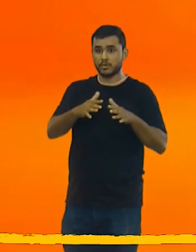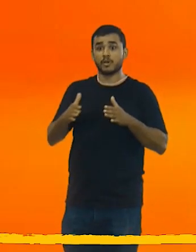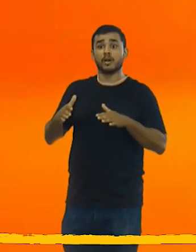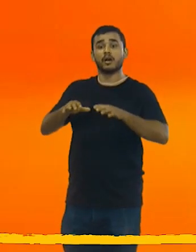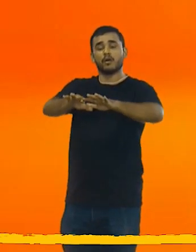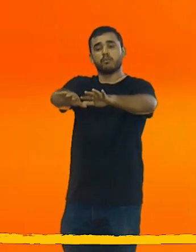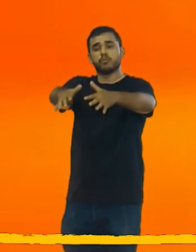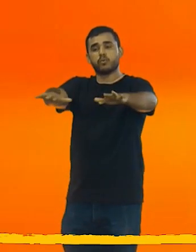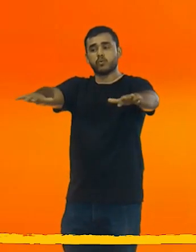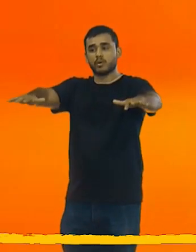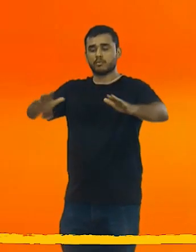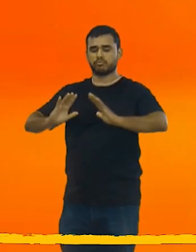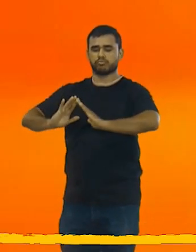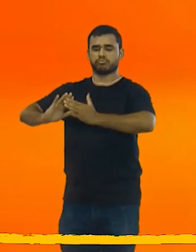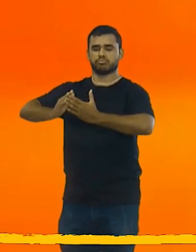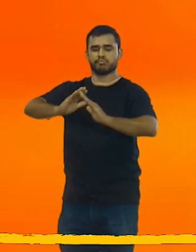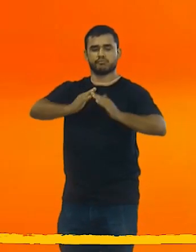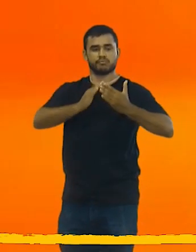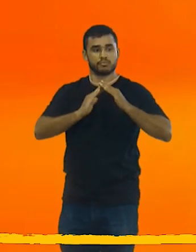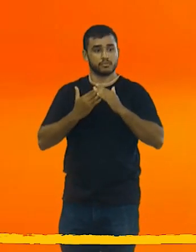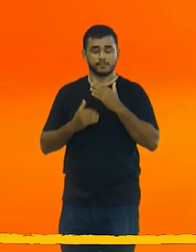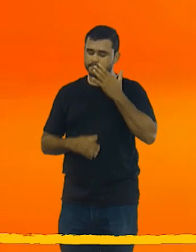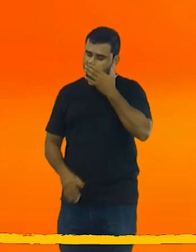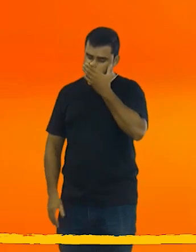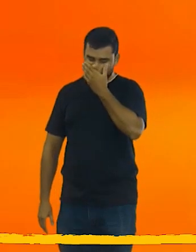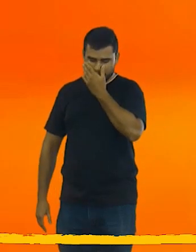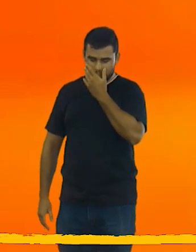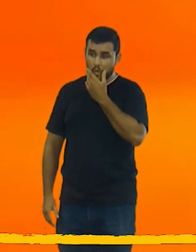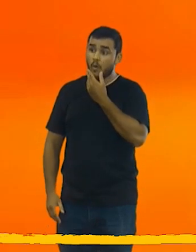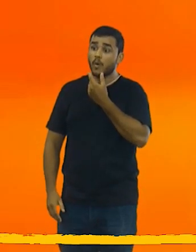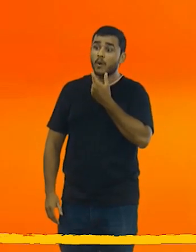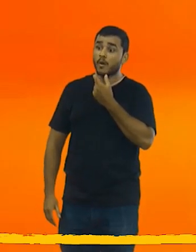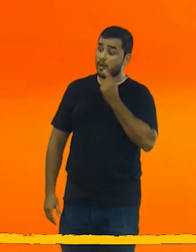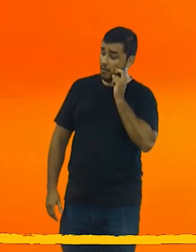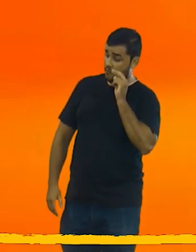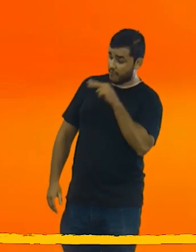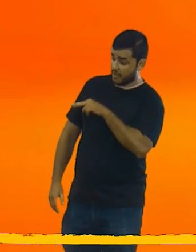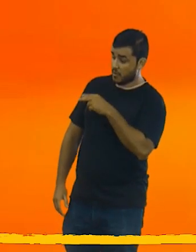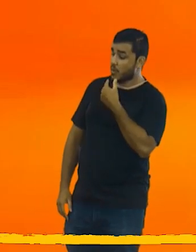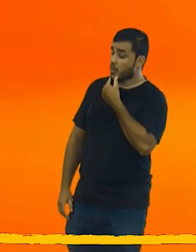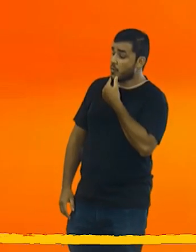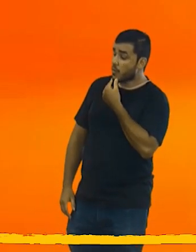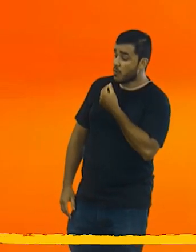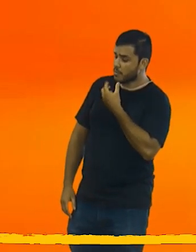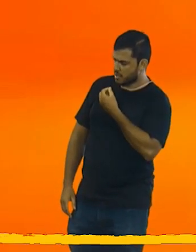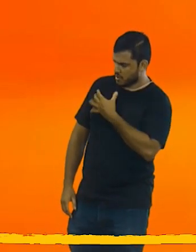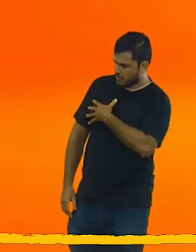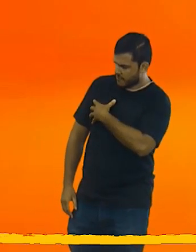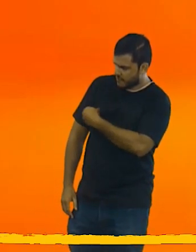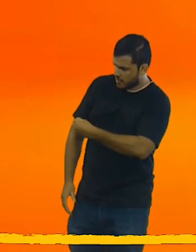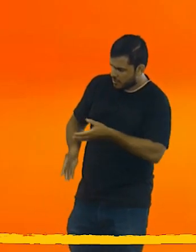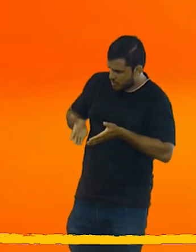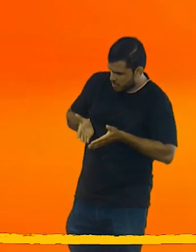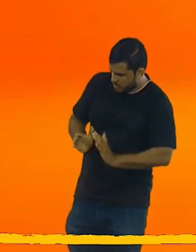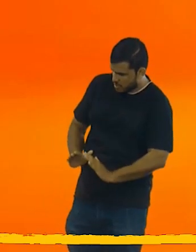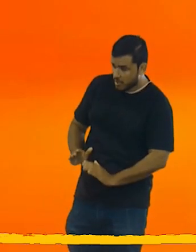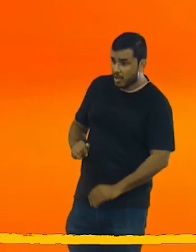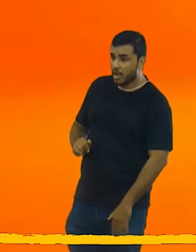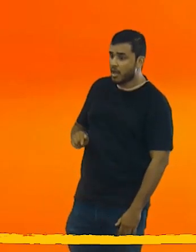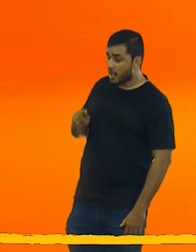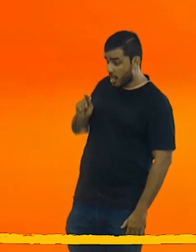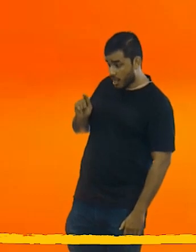Recife, ele vê o nascimento de uma criança, um Severino. E naquele nascimento,